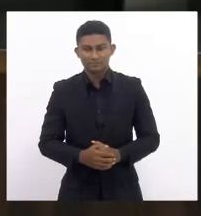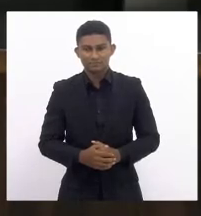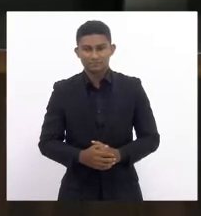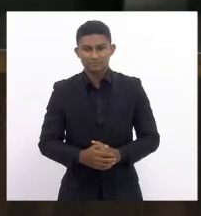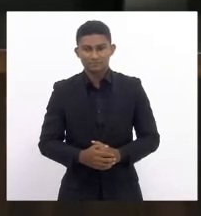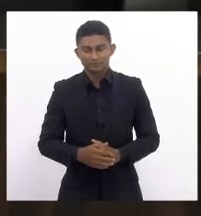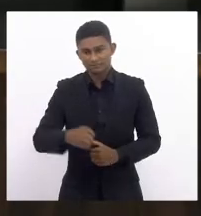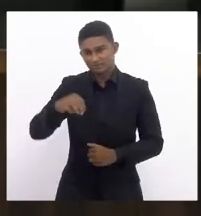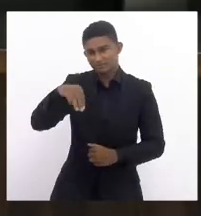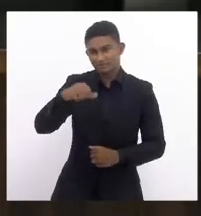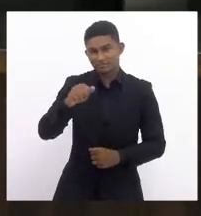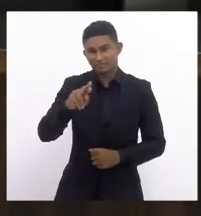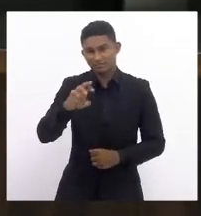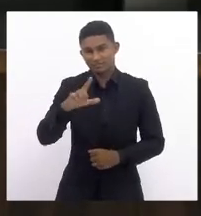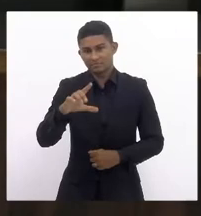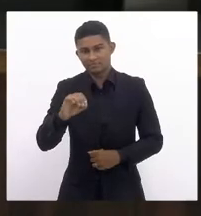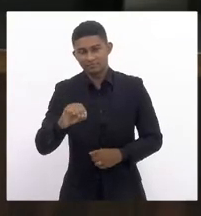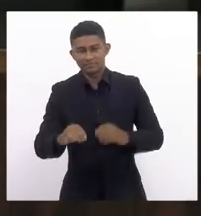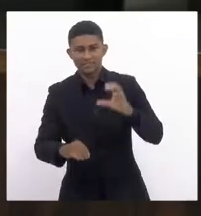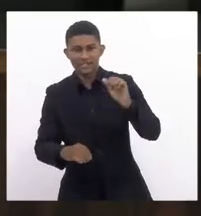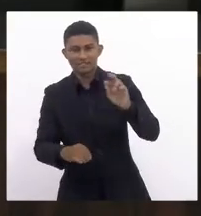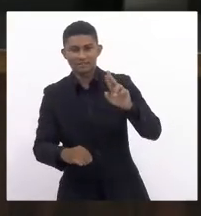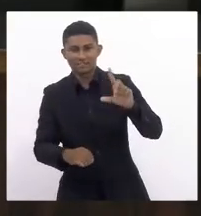deputado Marcelo Dino, Carlos Macedo.